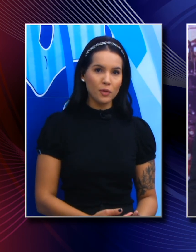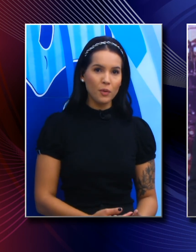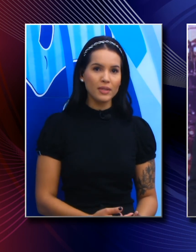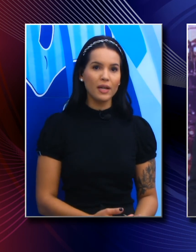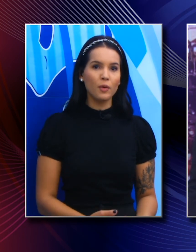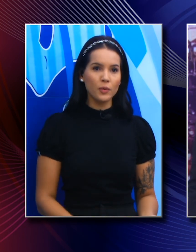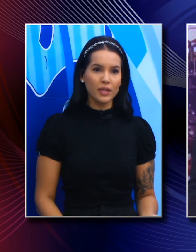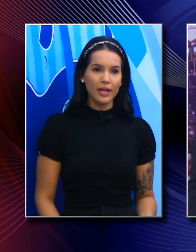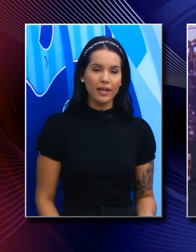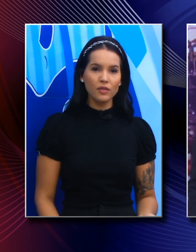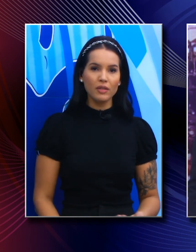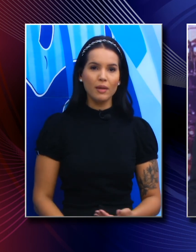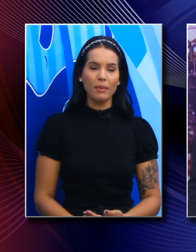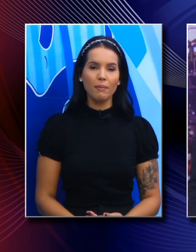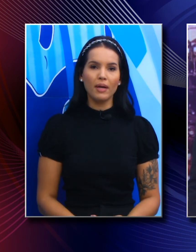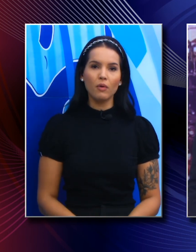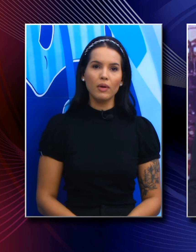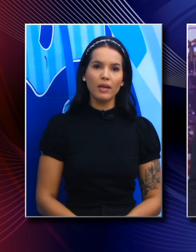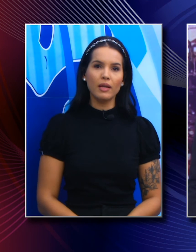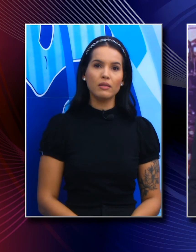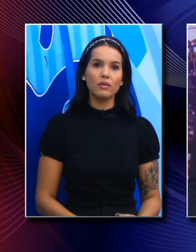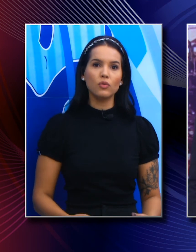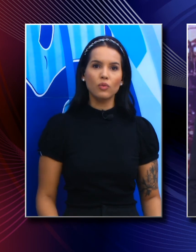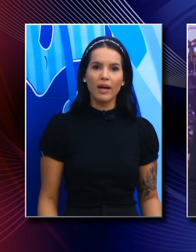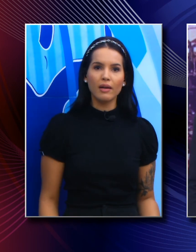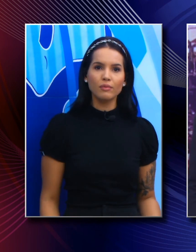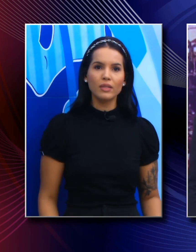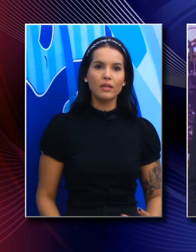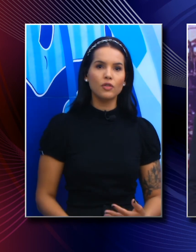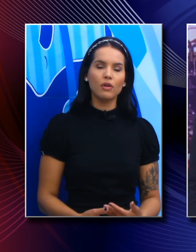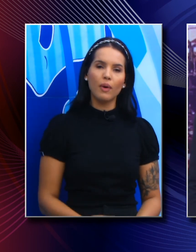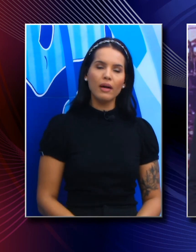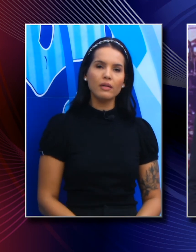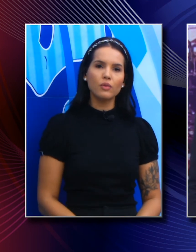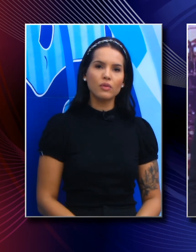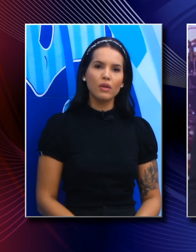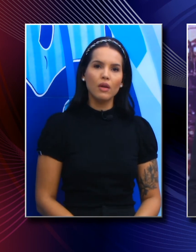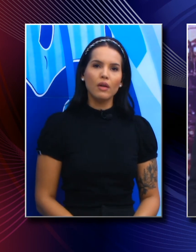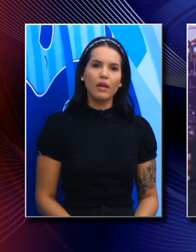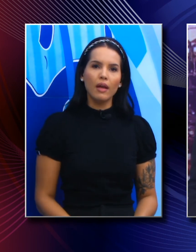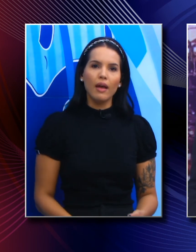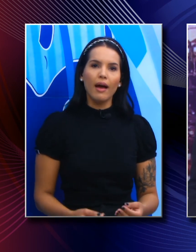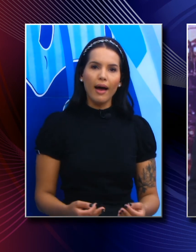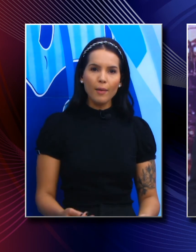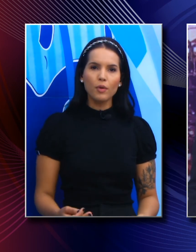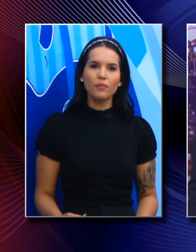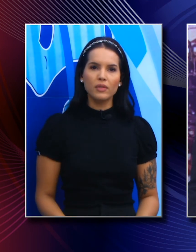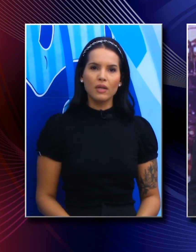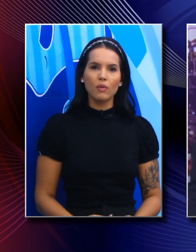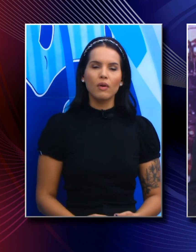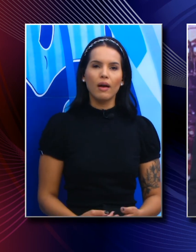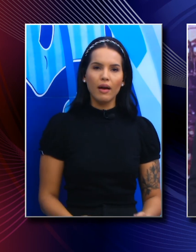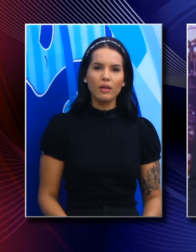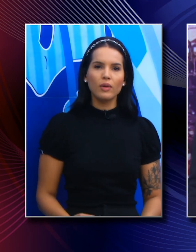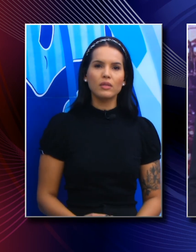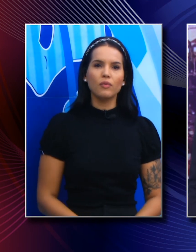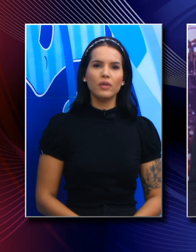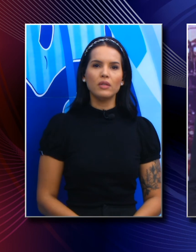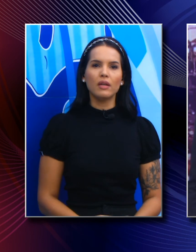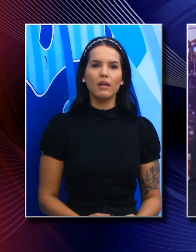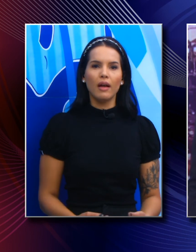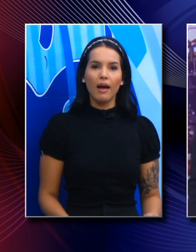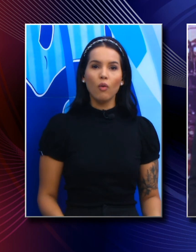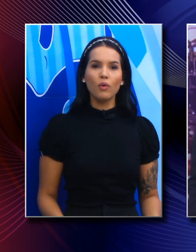as pessoas, né, com os clientes e também para com aqueles que estudaram, que se dedicam há anos, né, à profissão, à